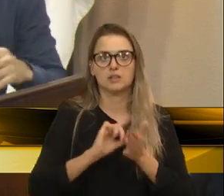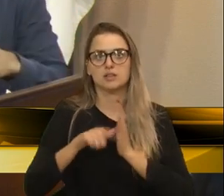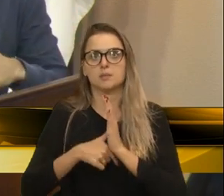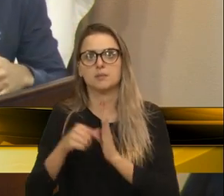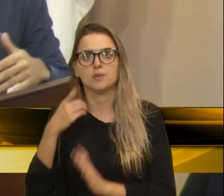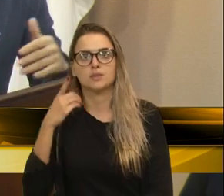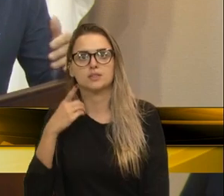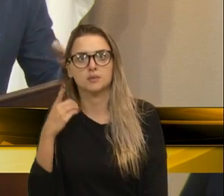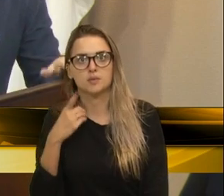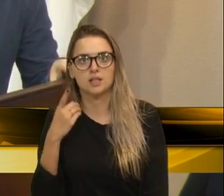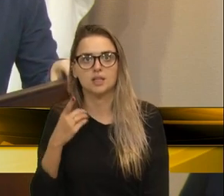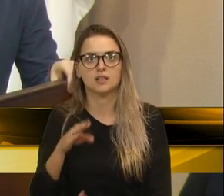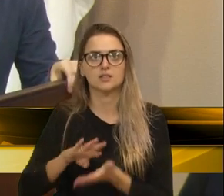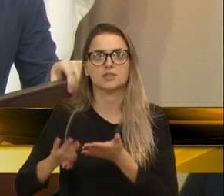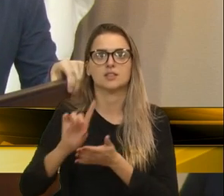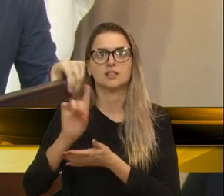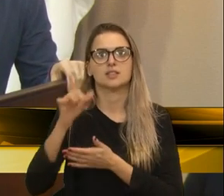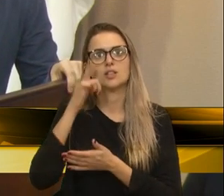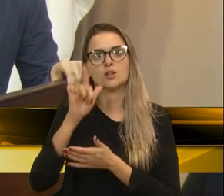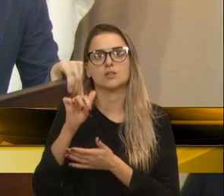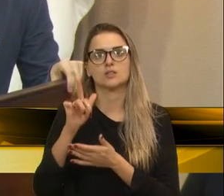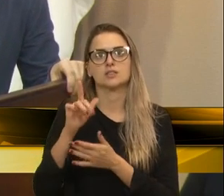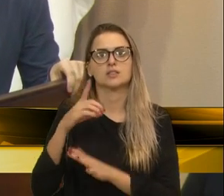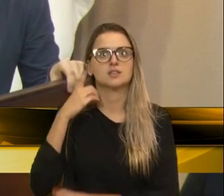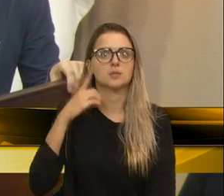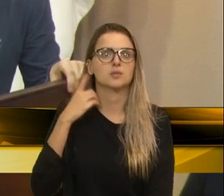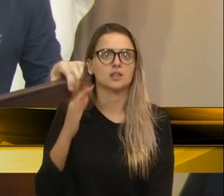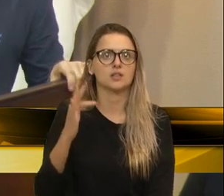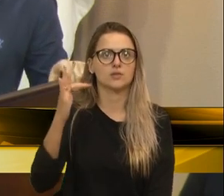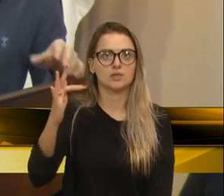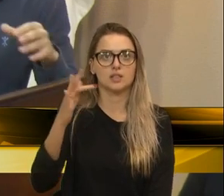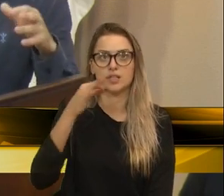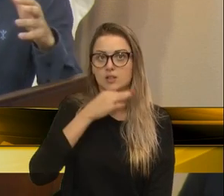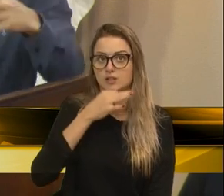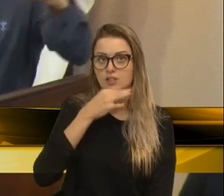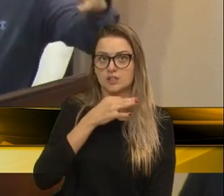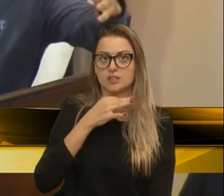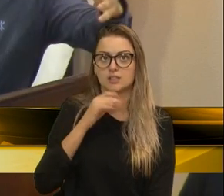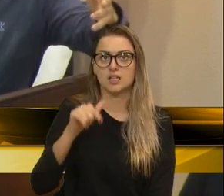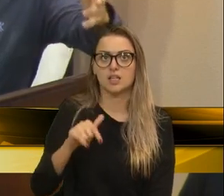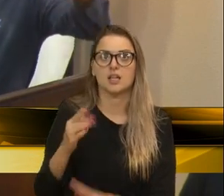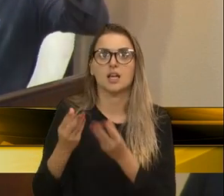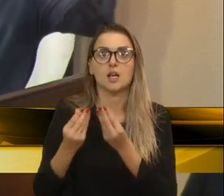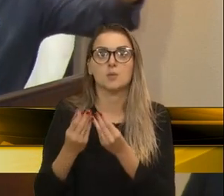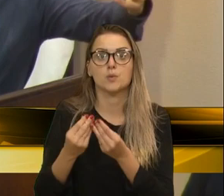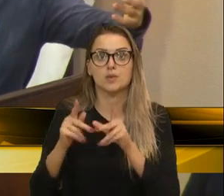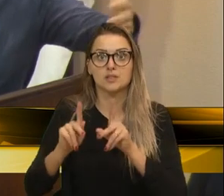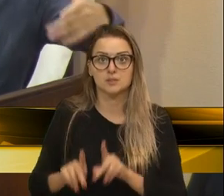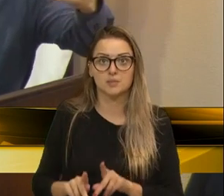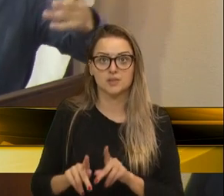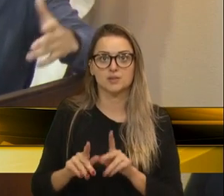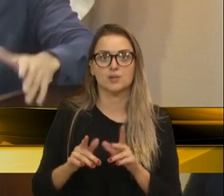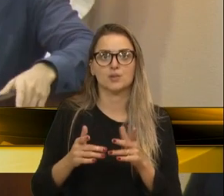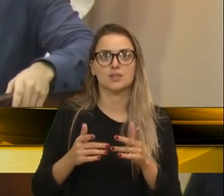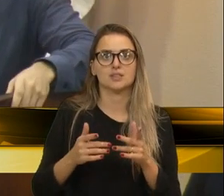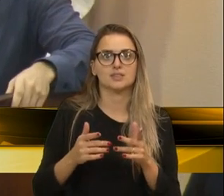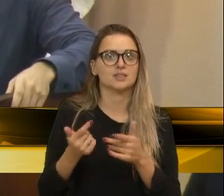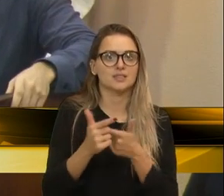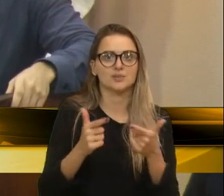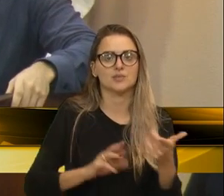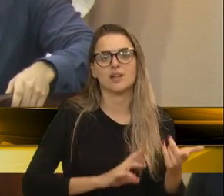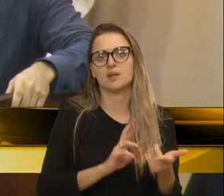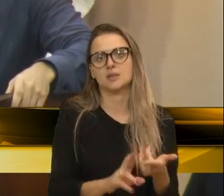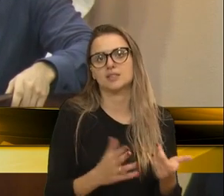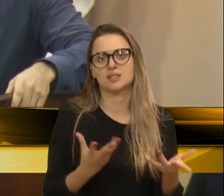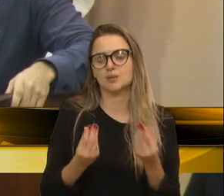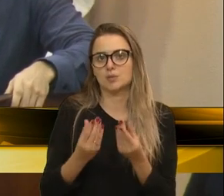concorreu, ainda tirou votos, deixou de eleger deputados federais lá de Caxias do Sul e região. Então são muitos candidatos que acabam tirando votos de um e a gente não tem a